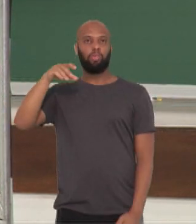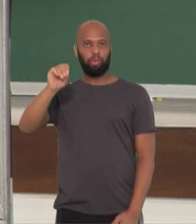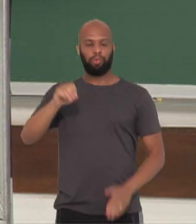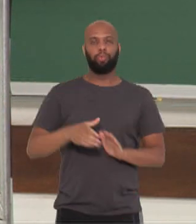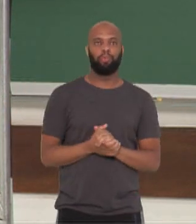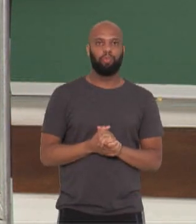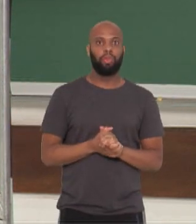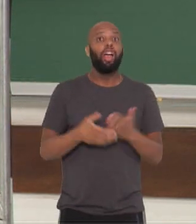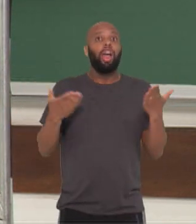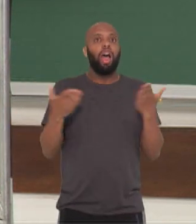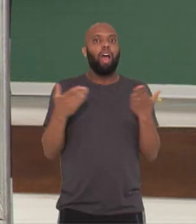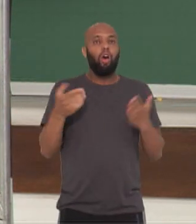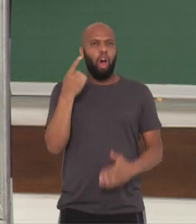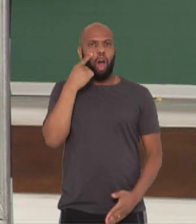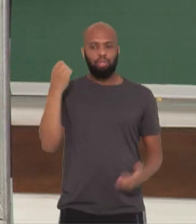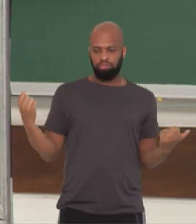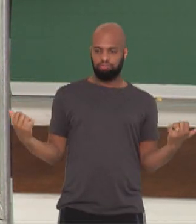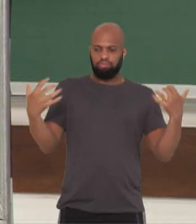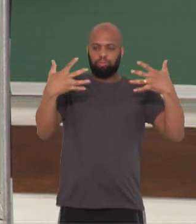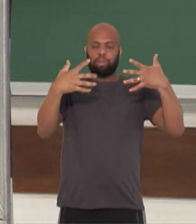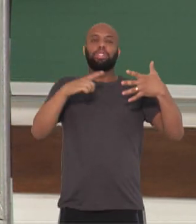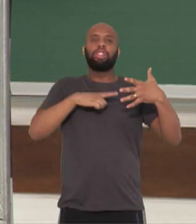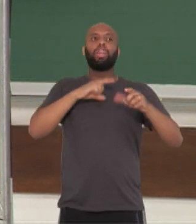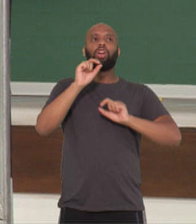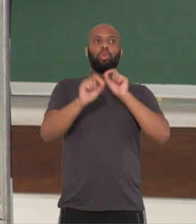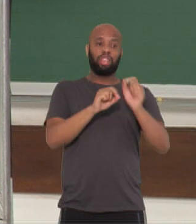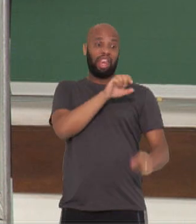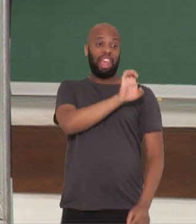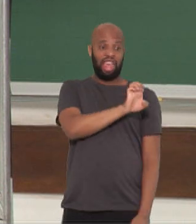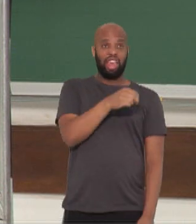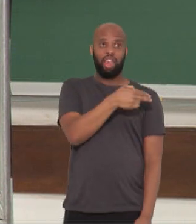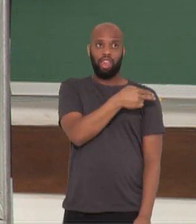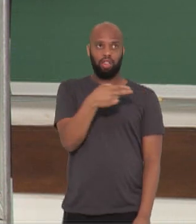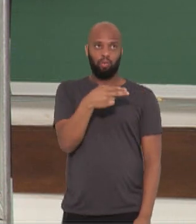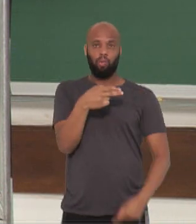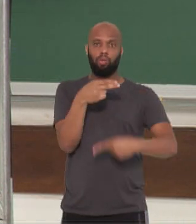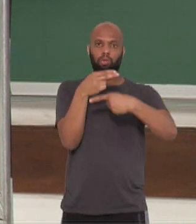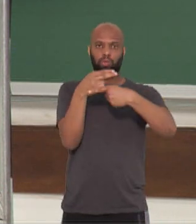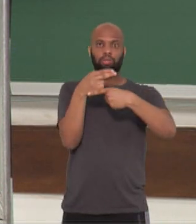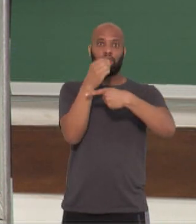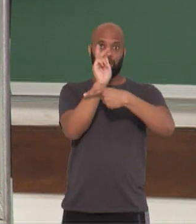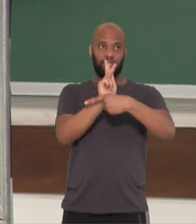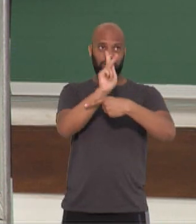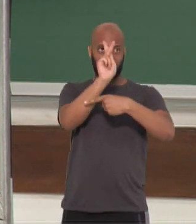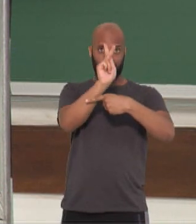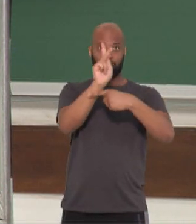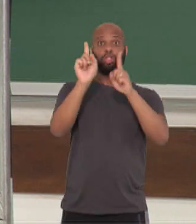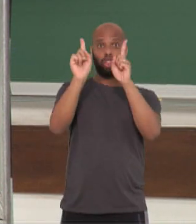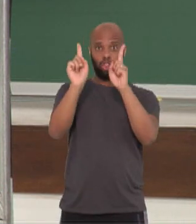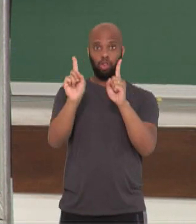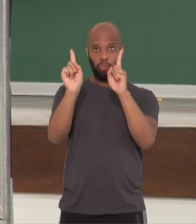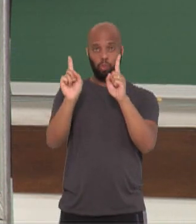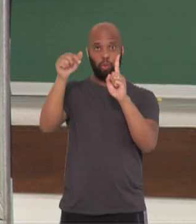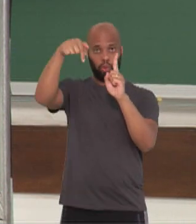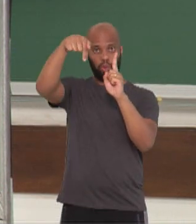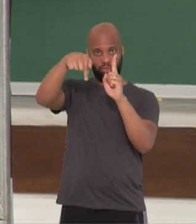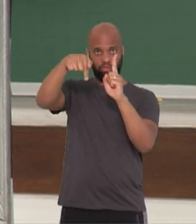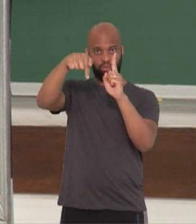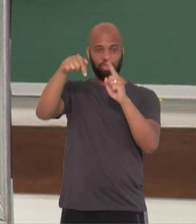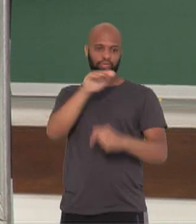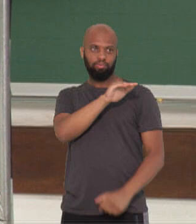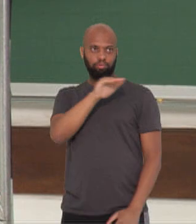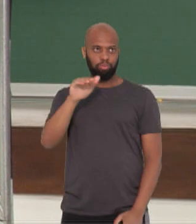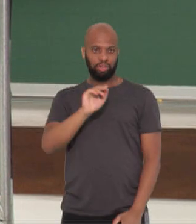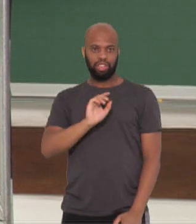o campo elétrico tem uma definição matemática que é campo elétrico é igual constante eletrostática do